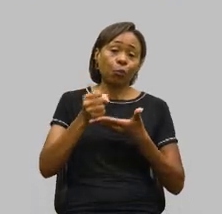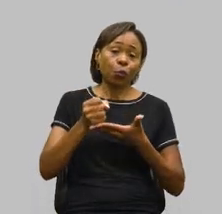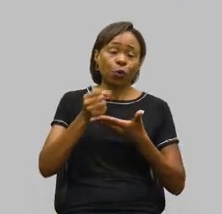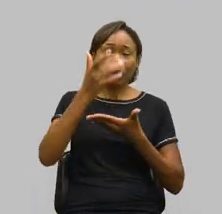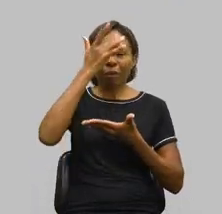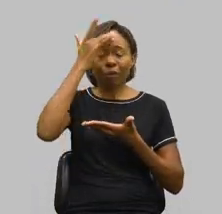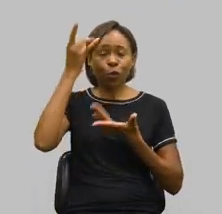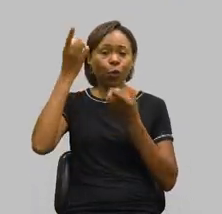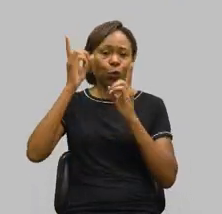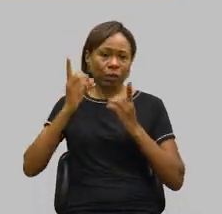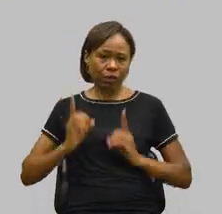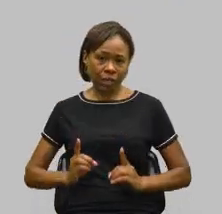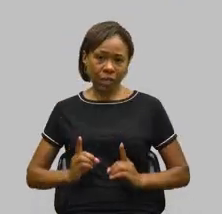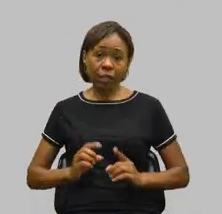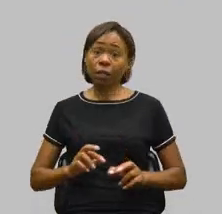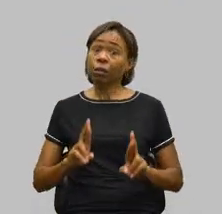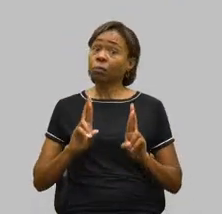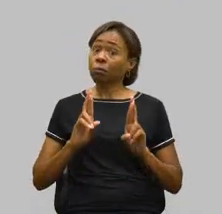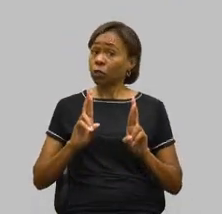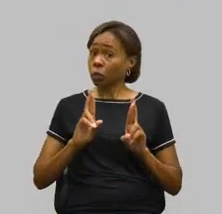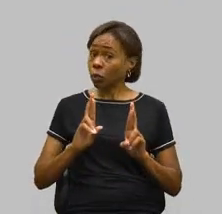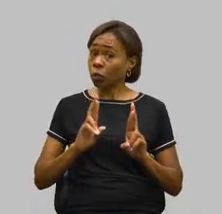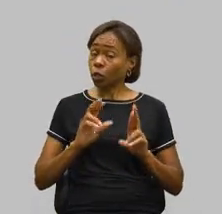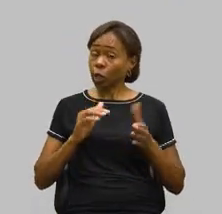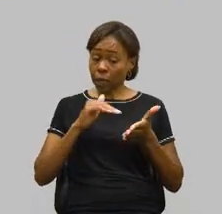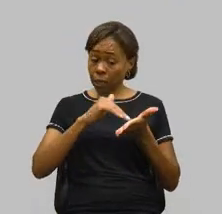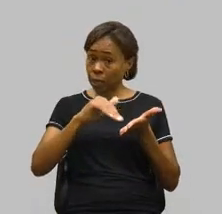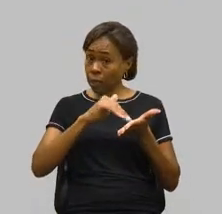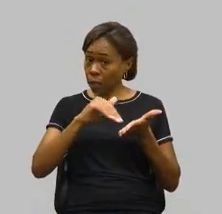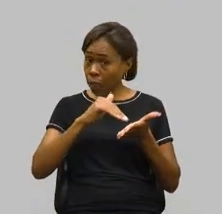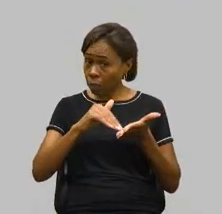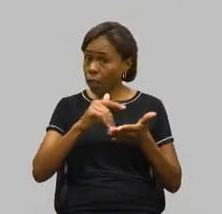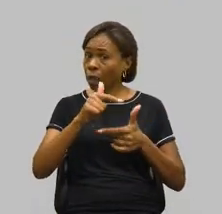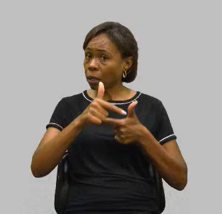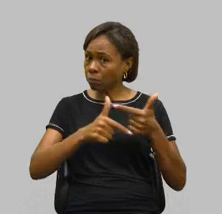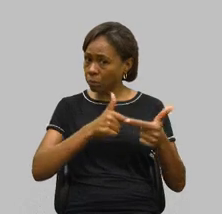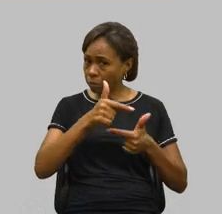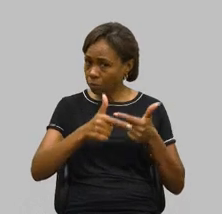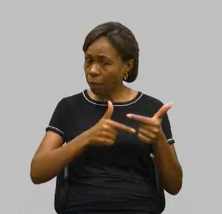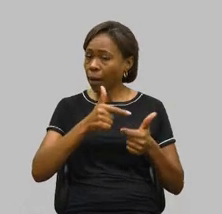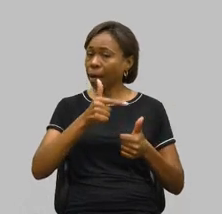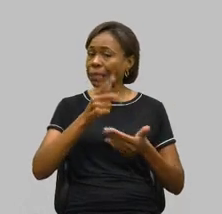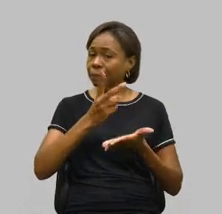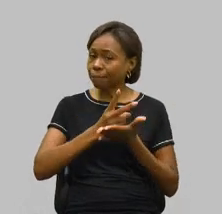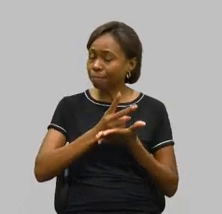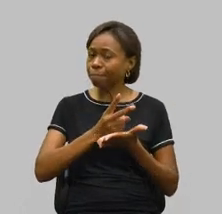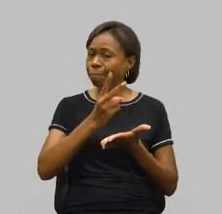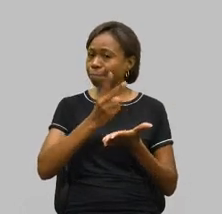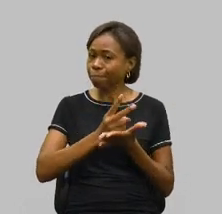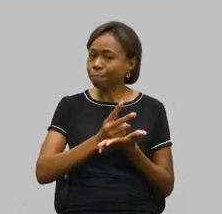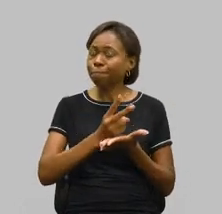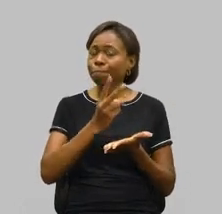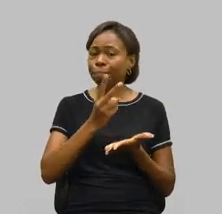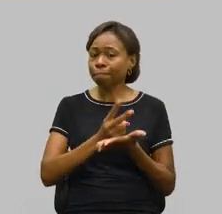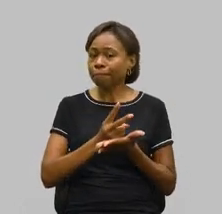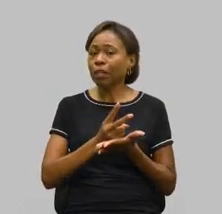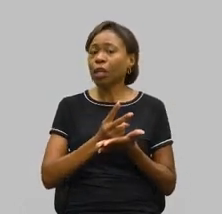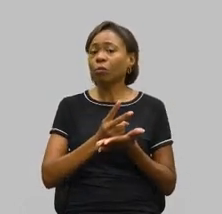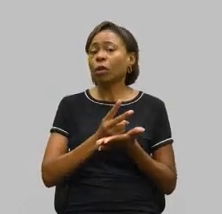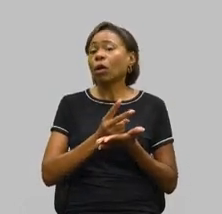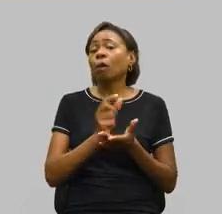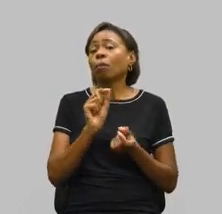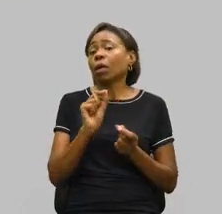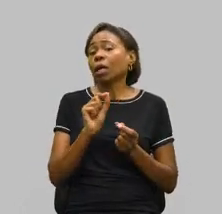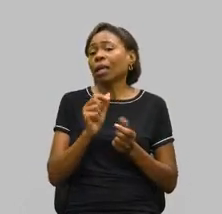que a cedes possa continuar trabalhando cada vez mais para estar cada vez mais